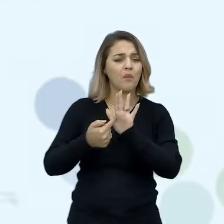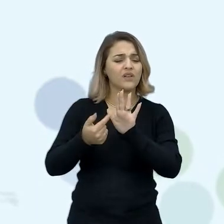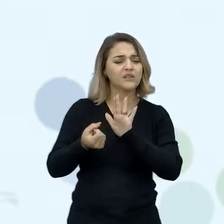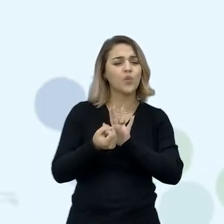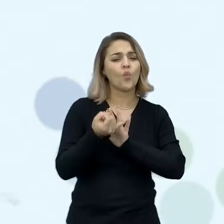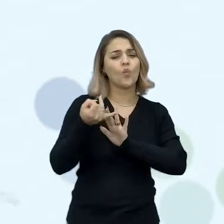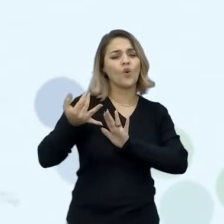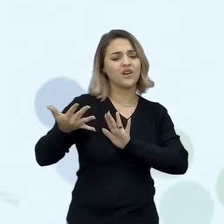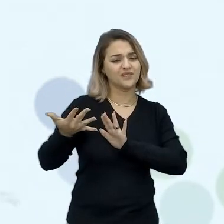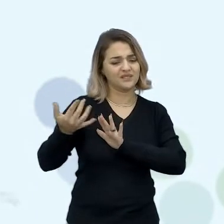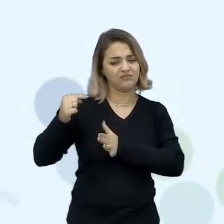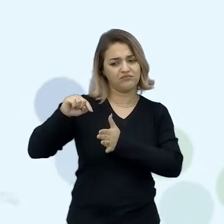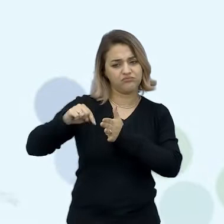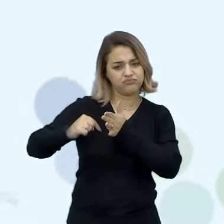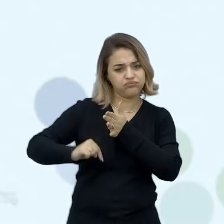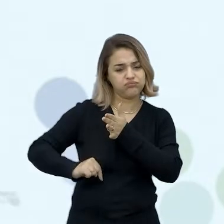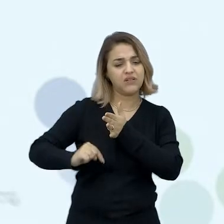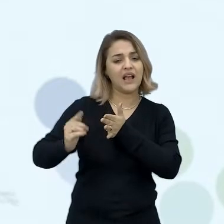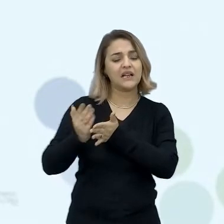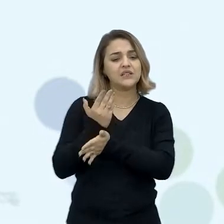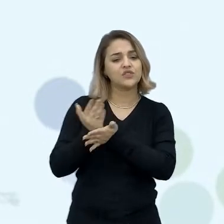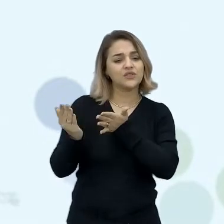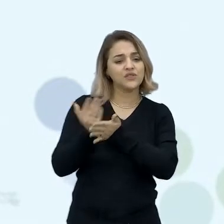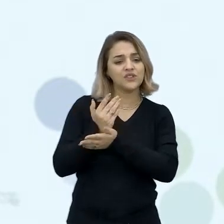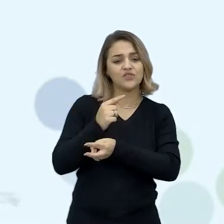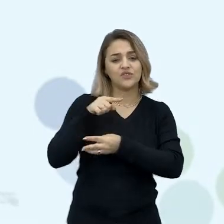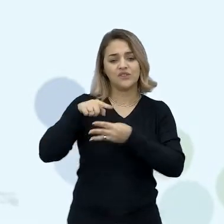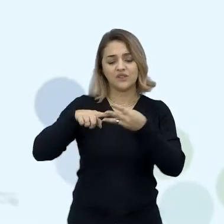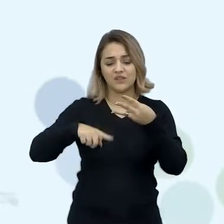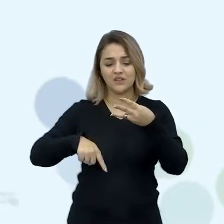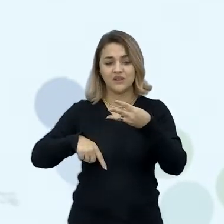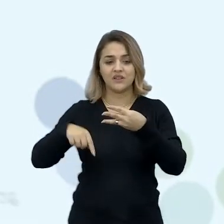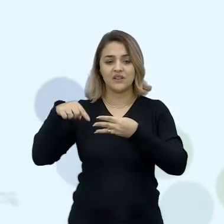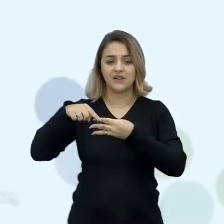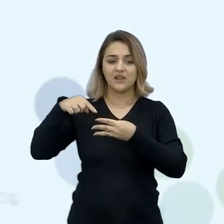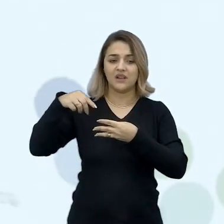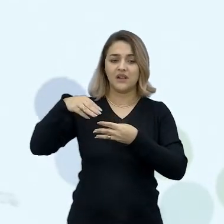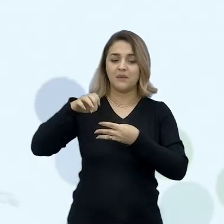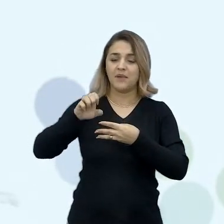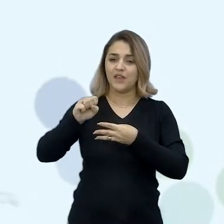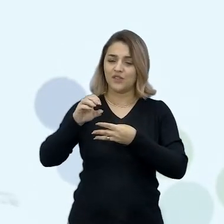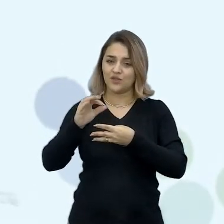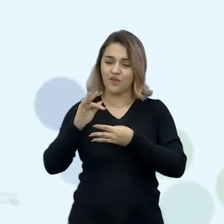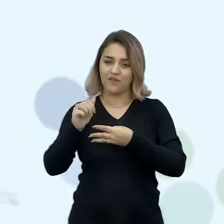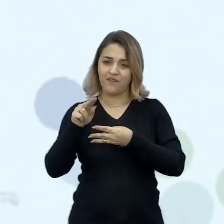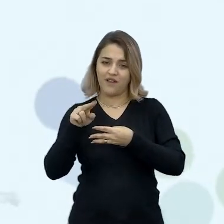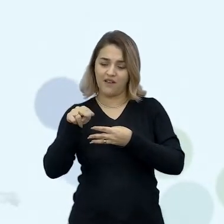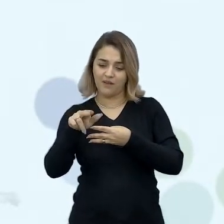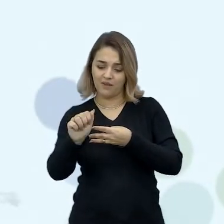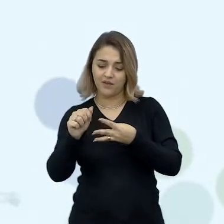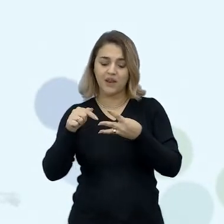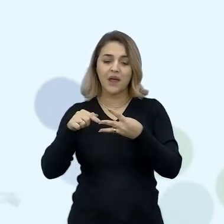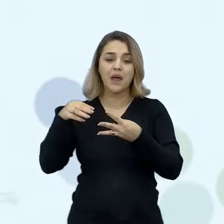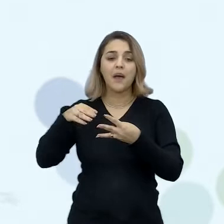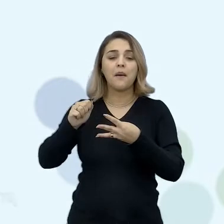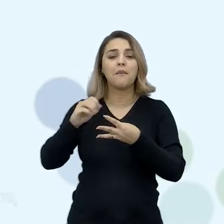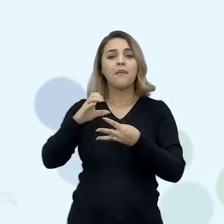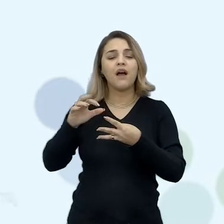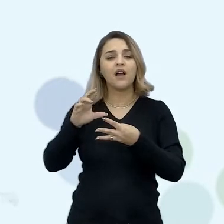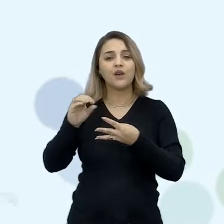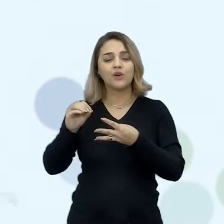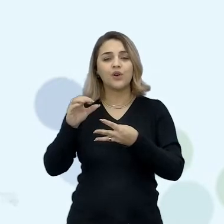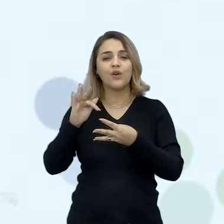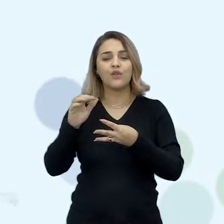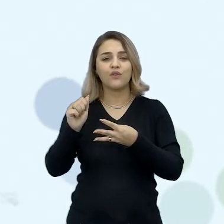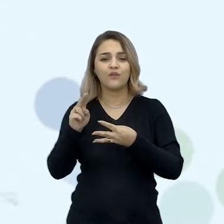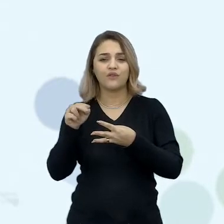do solo, na qual são divididos aí, né, em macrofauna, mesofauna, né, e micro-organismos,